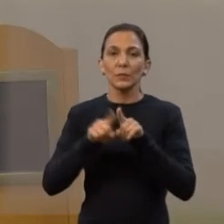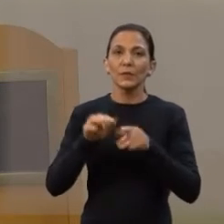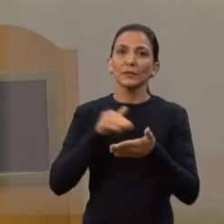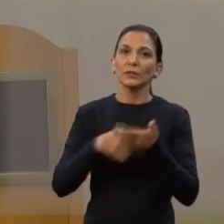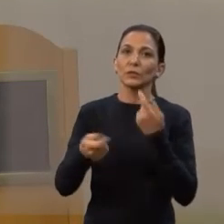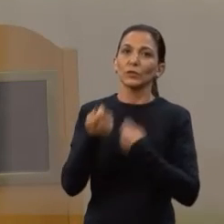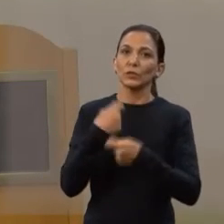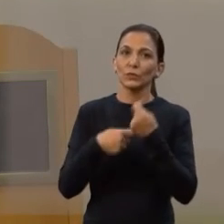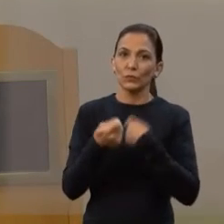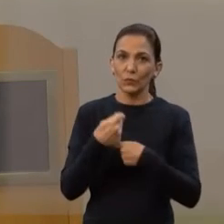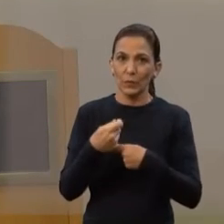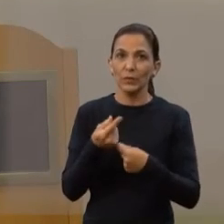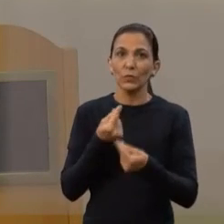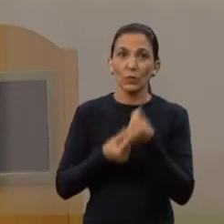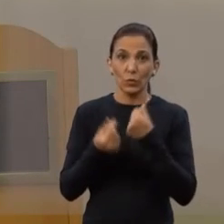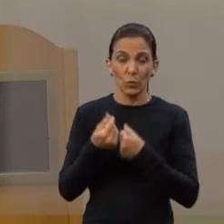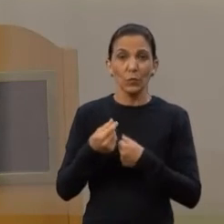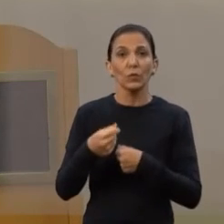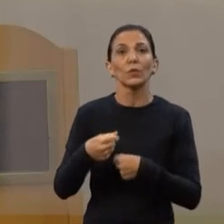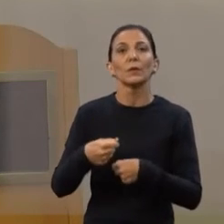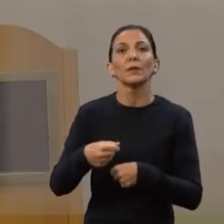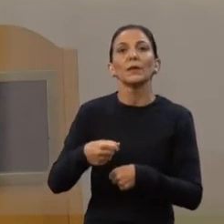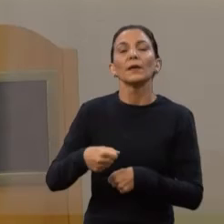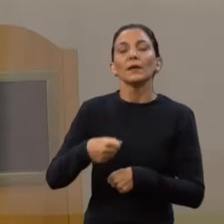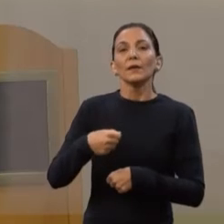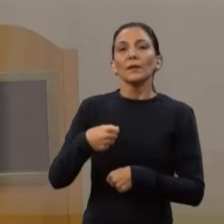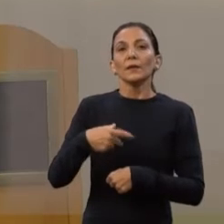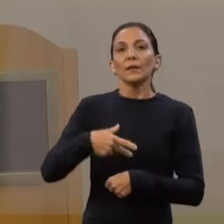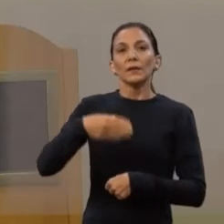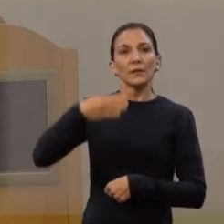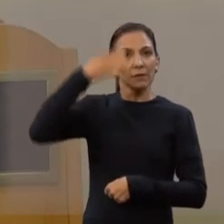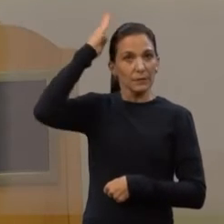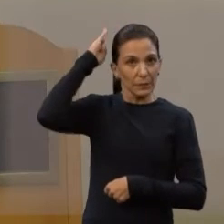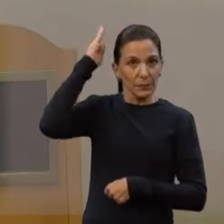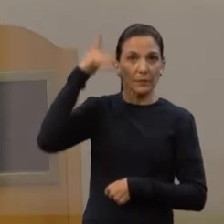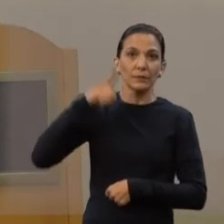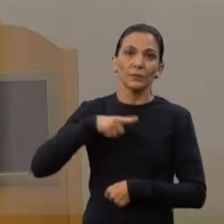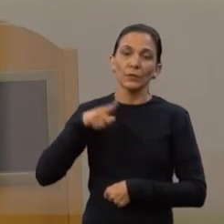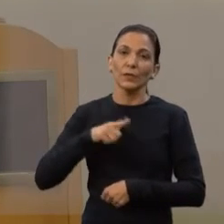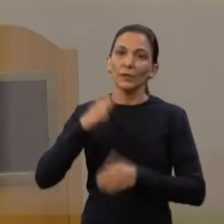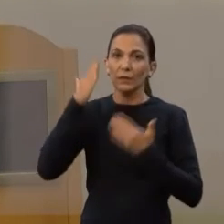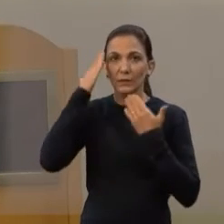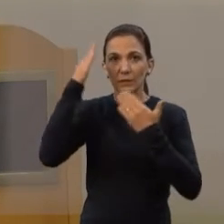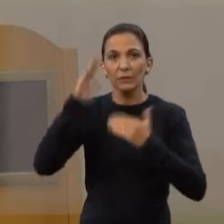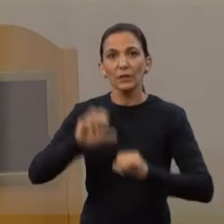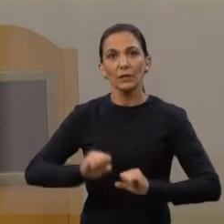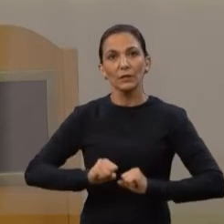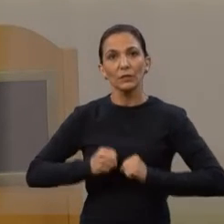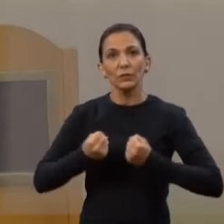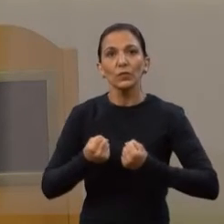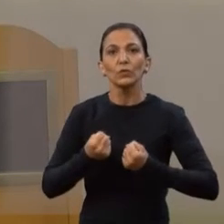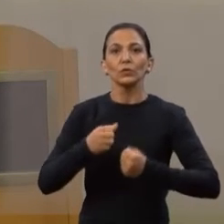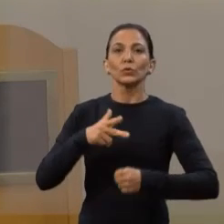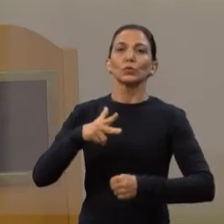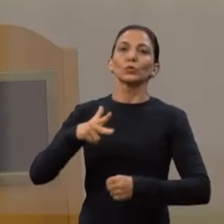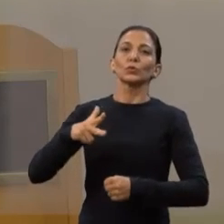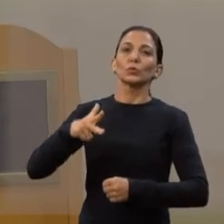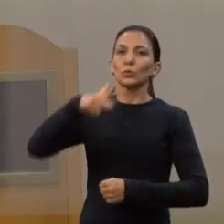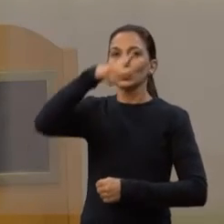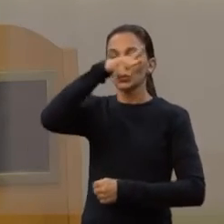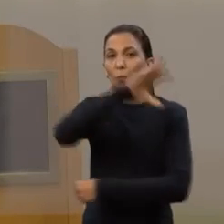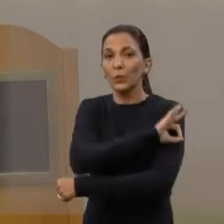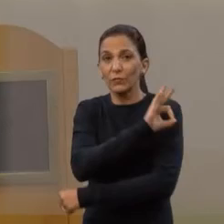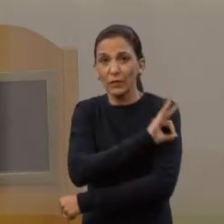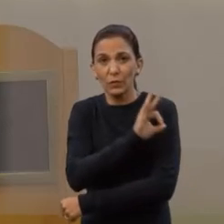econômico vice-prefeito da minha no Neto eu quero agradecer imensamente empenho da Prefeitura em relação às cooperativas em nome do advogado